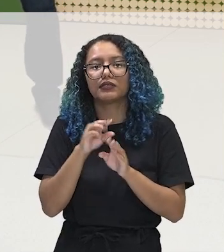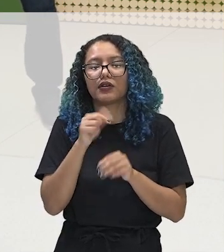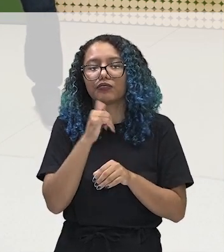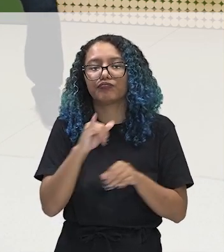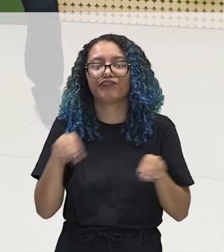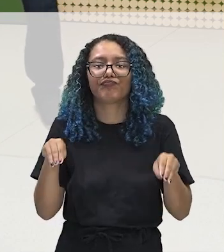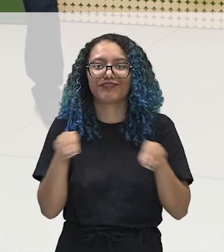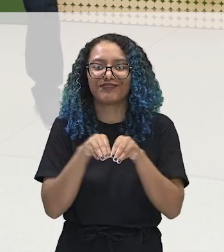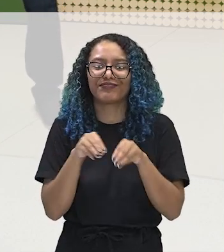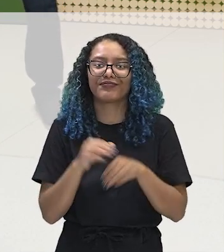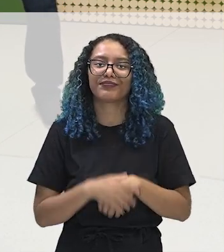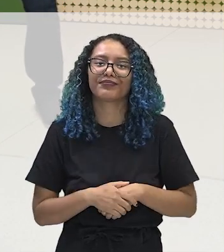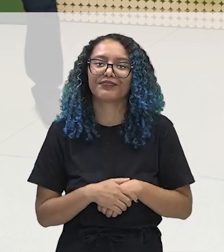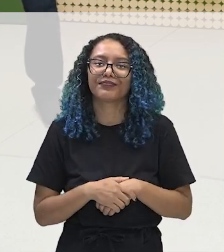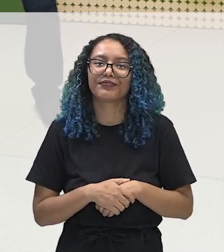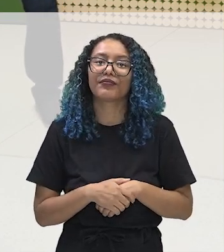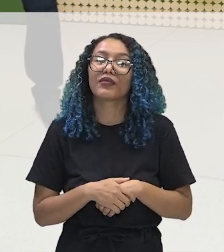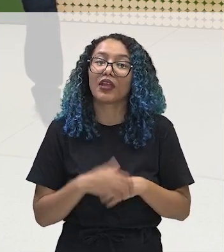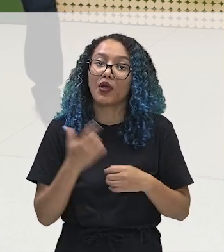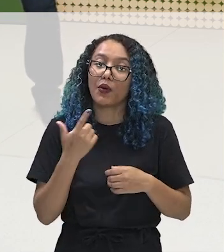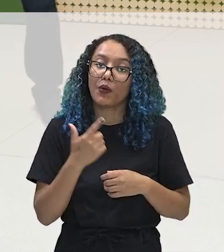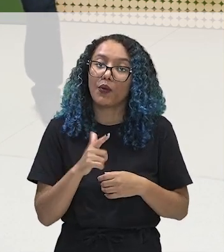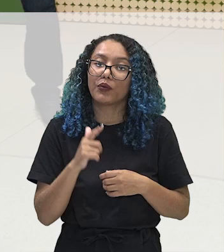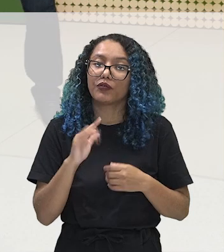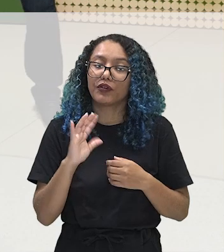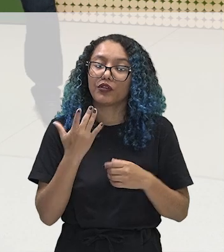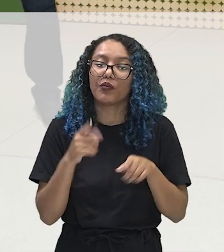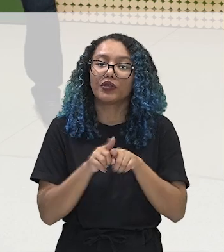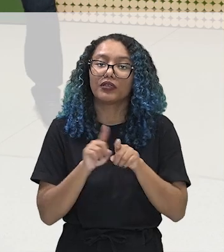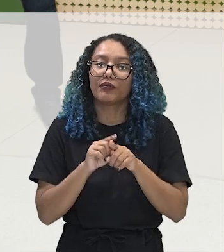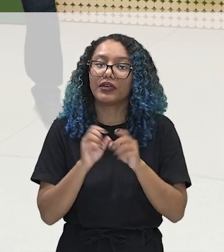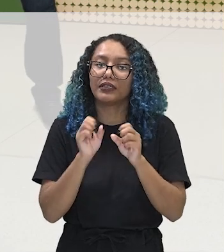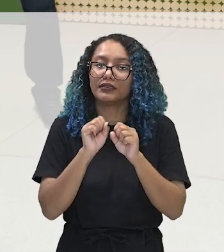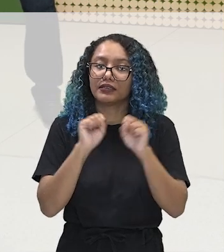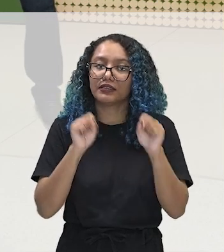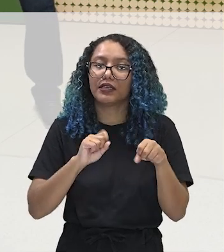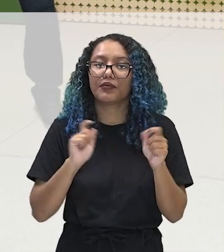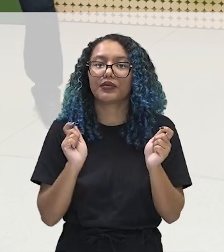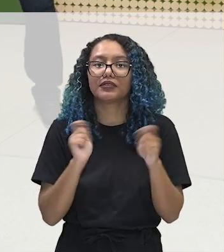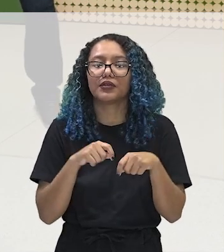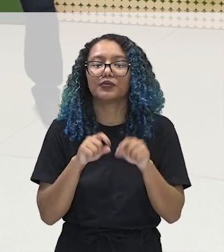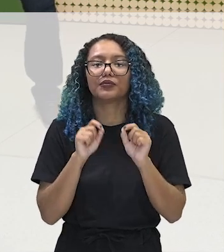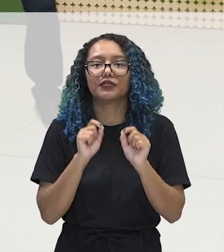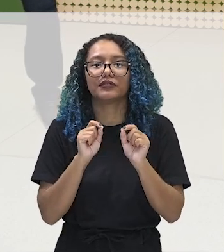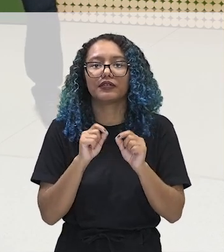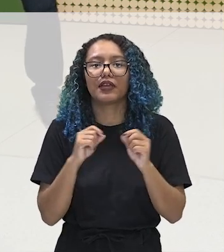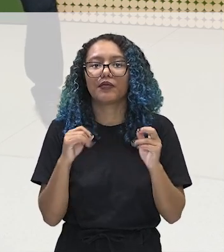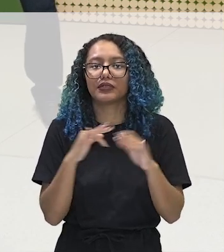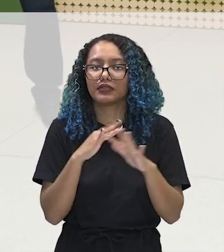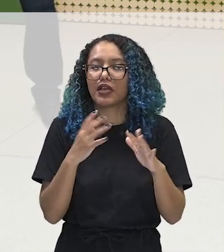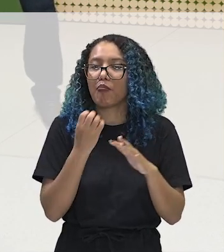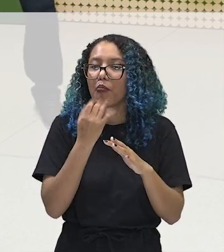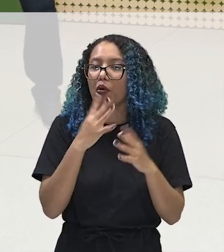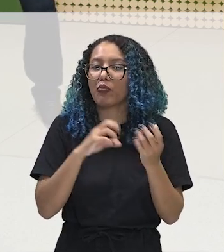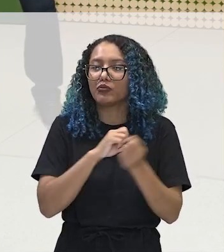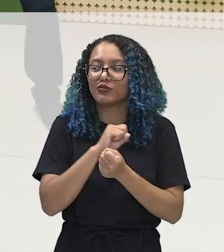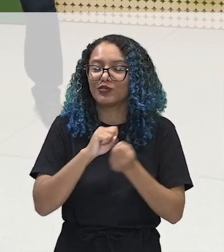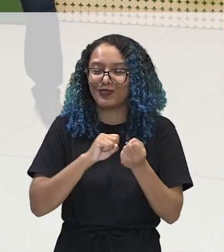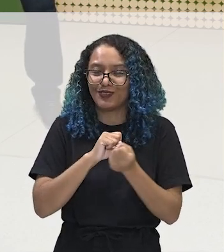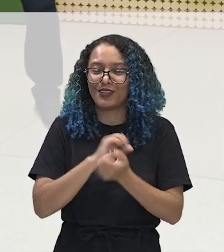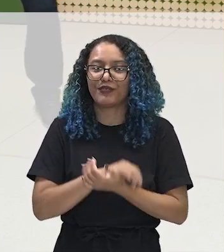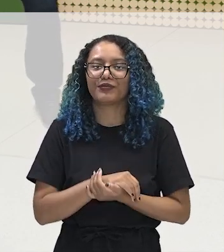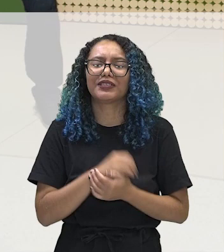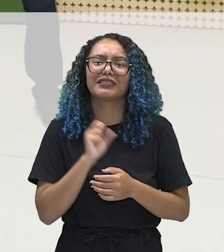um fenômeno e mais um sistema para a nossa cidade sustentável. Então, todas as vezes que houver aí um debate,